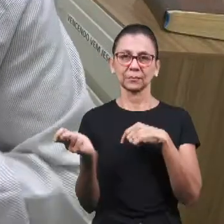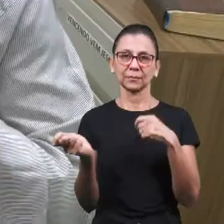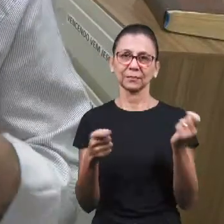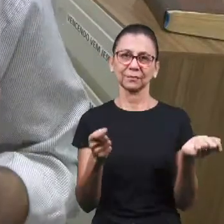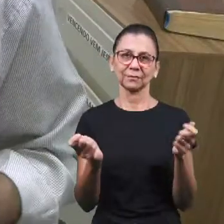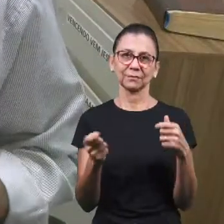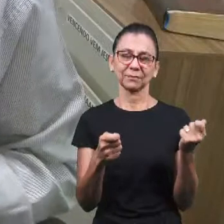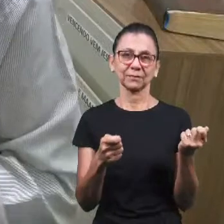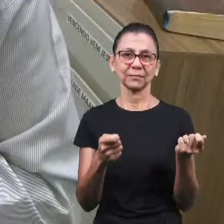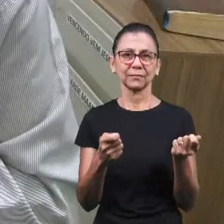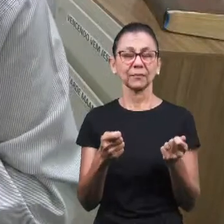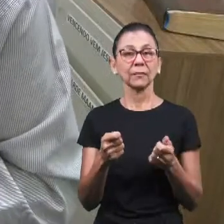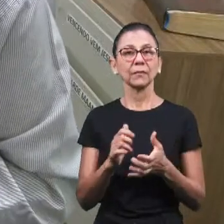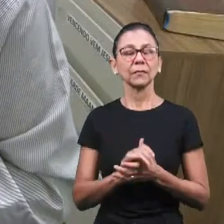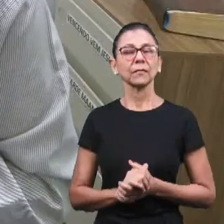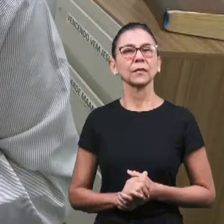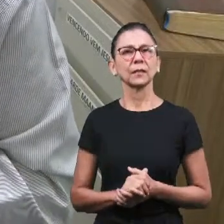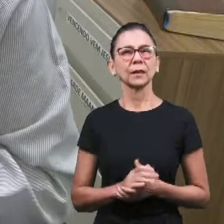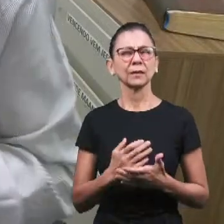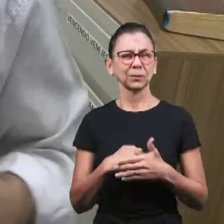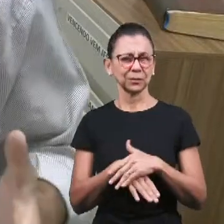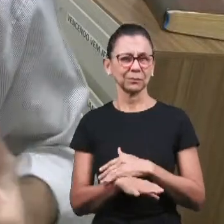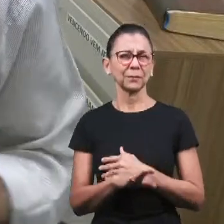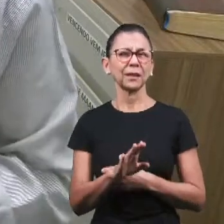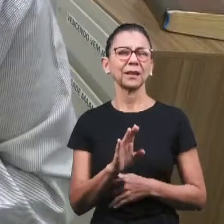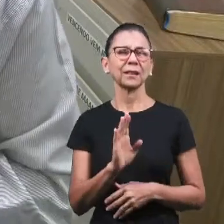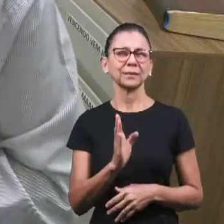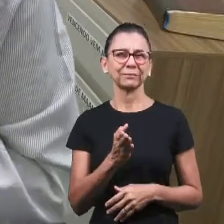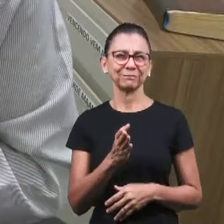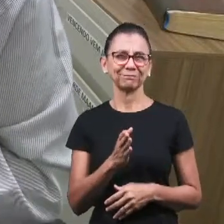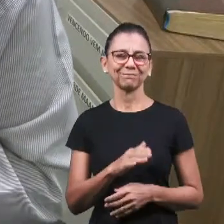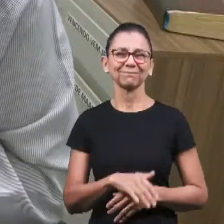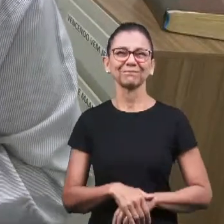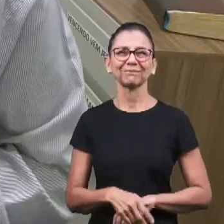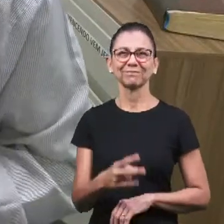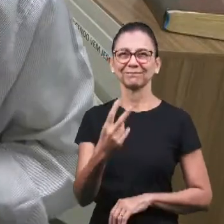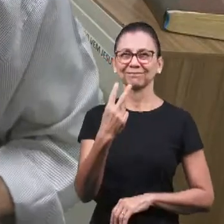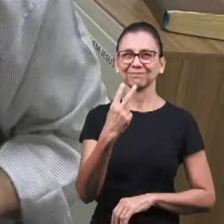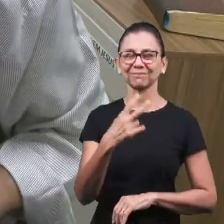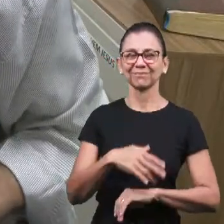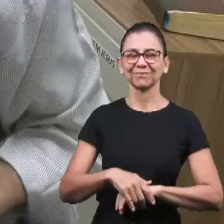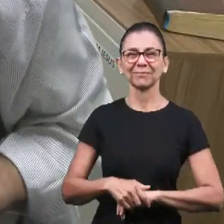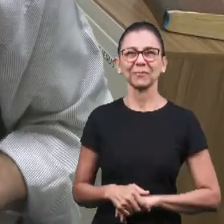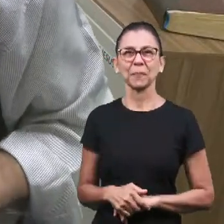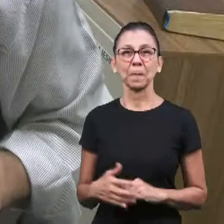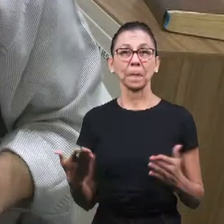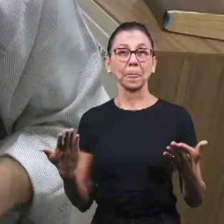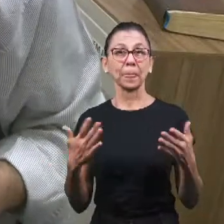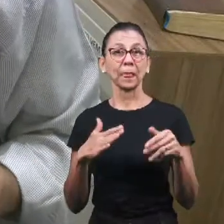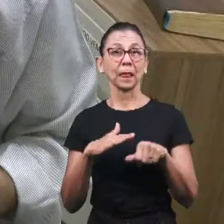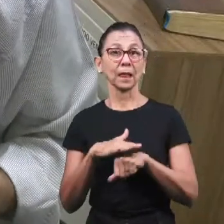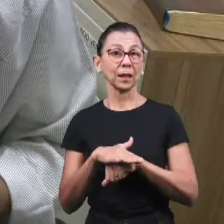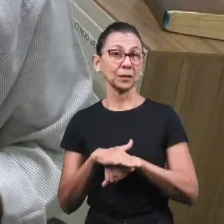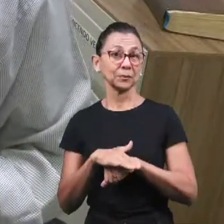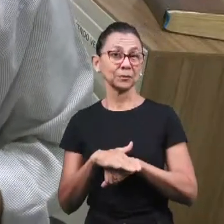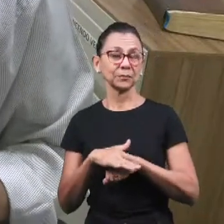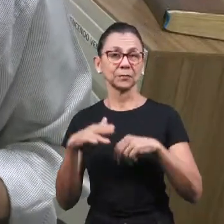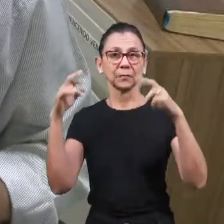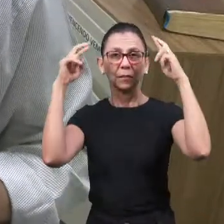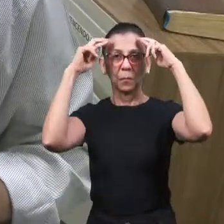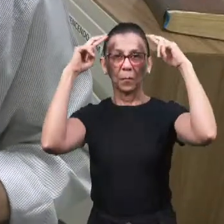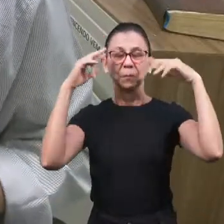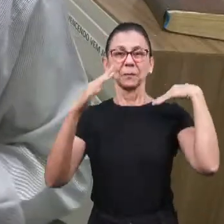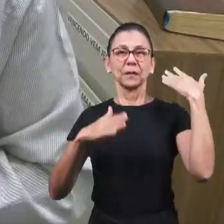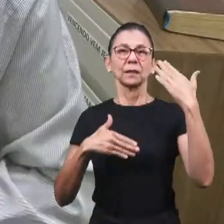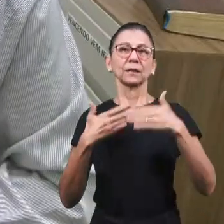na Rádio Manaim, que você já está acostumado, você já está habituado. E nessa noite, nós estamos tendo a honra e a